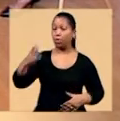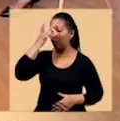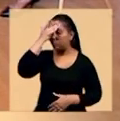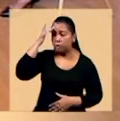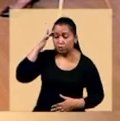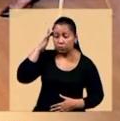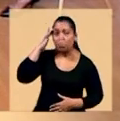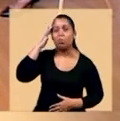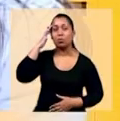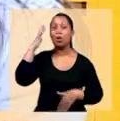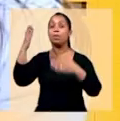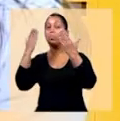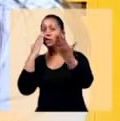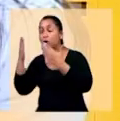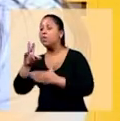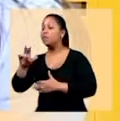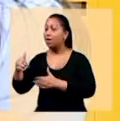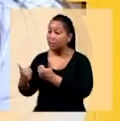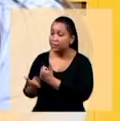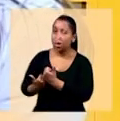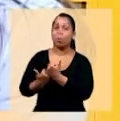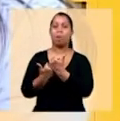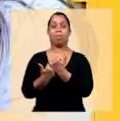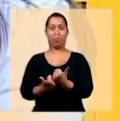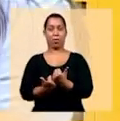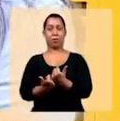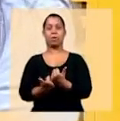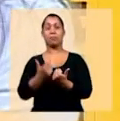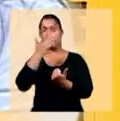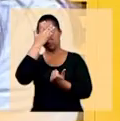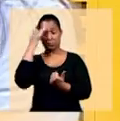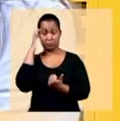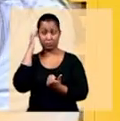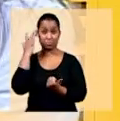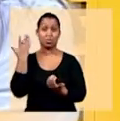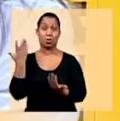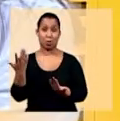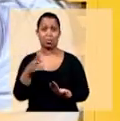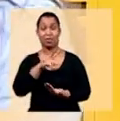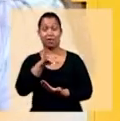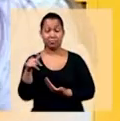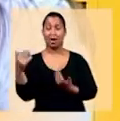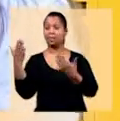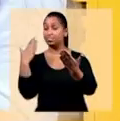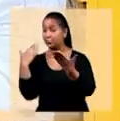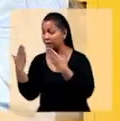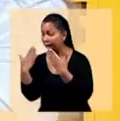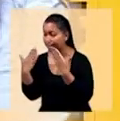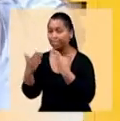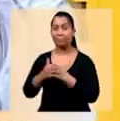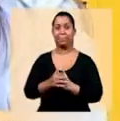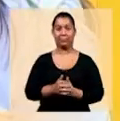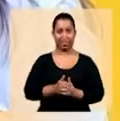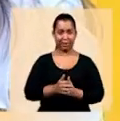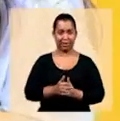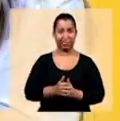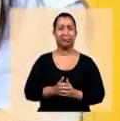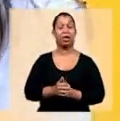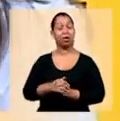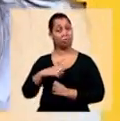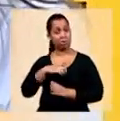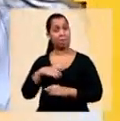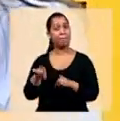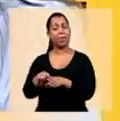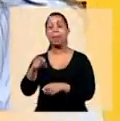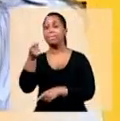Então, a psicologia organizacional entra aí. Vamos dar um apoio, um suporte para esse colaborador? Encaminhá-lo para terapias.